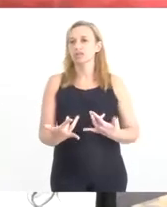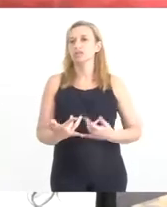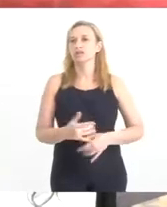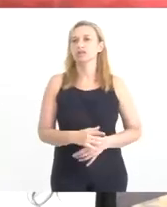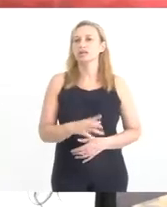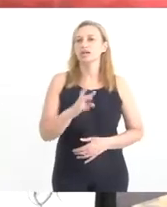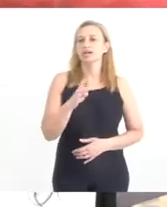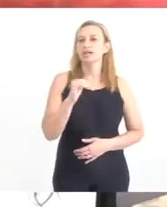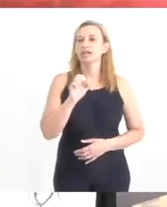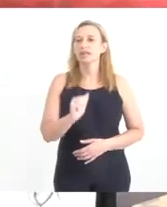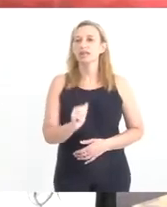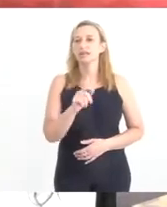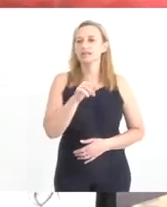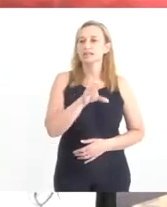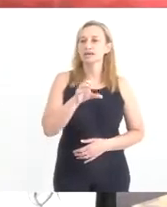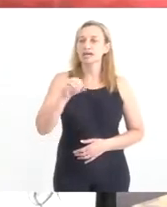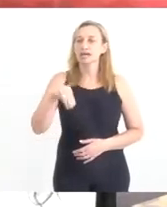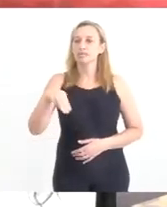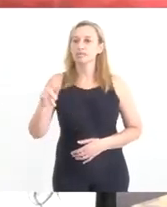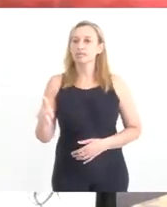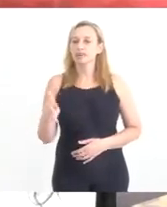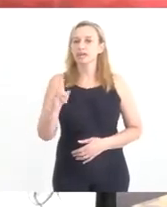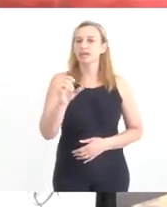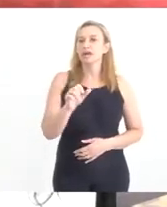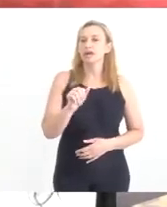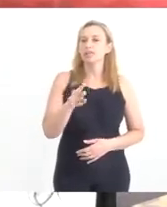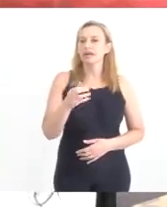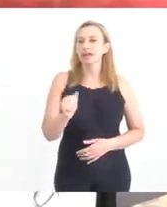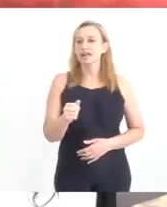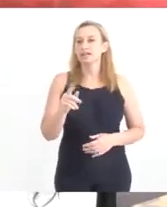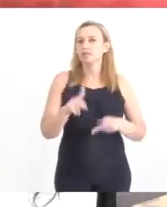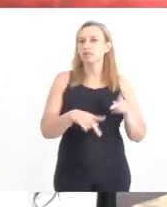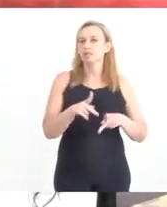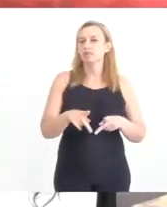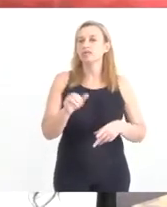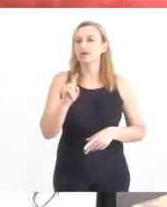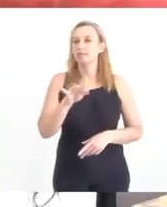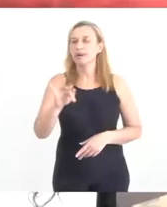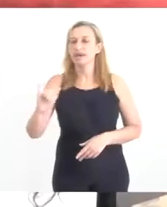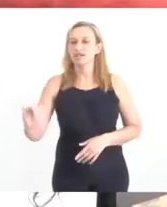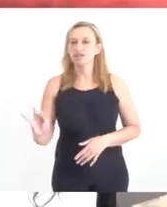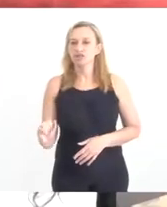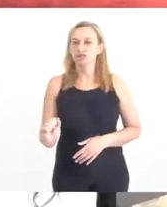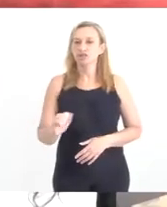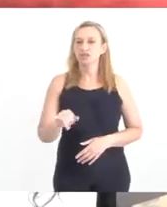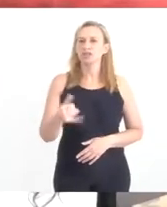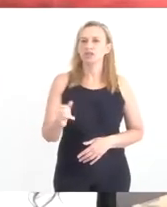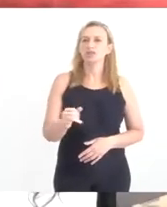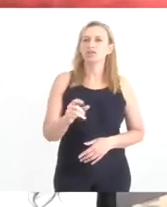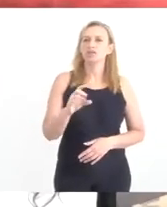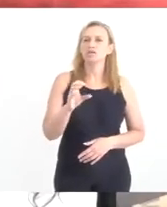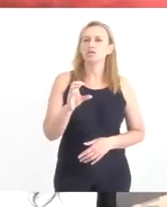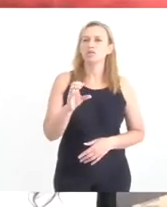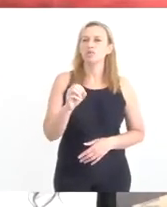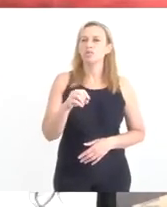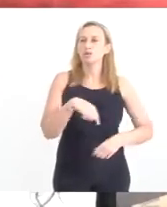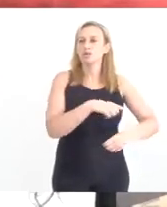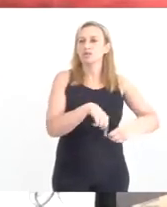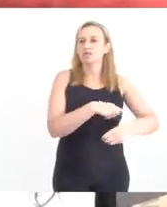nenê nenê CMP as brigadas populares com a ferj cozinha solidária do Chapéu